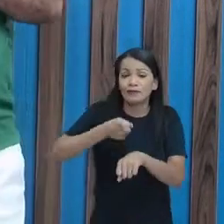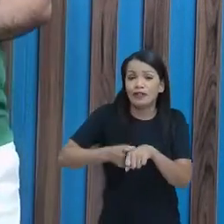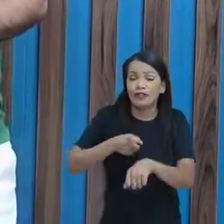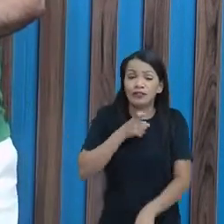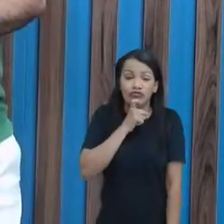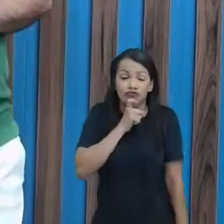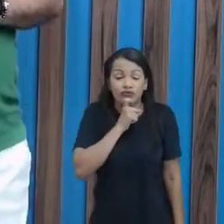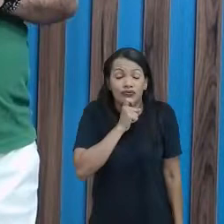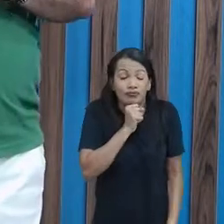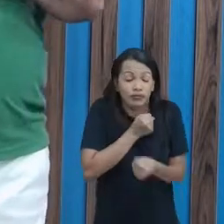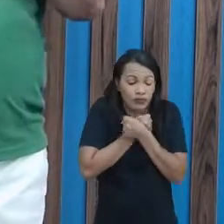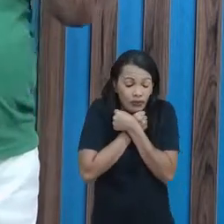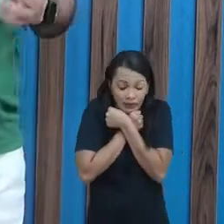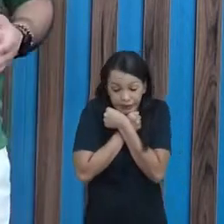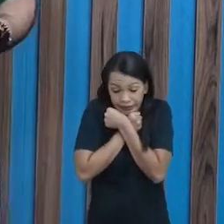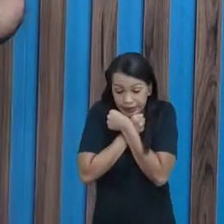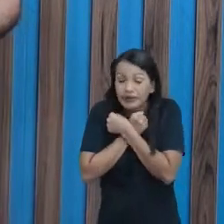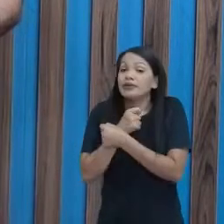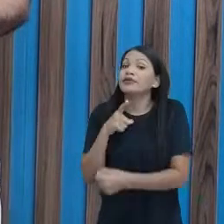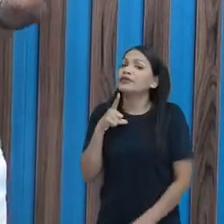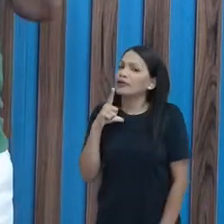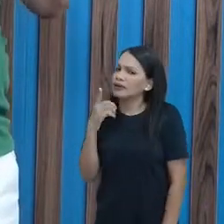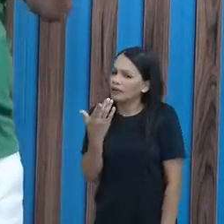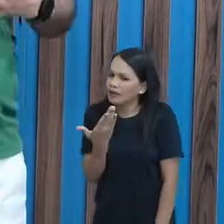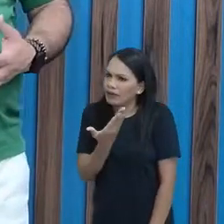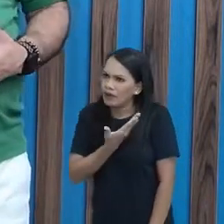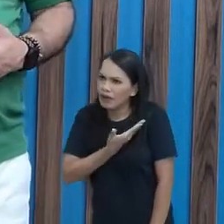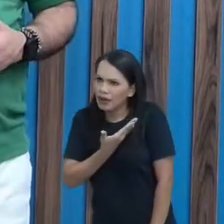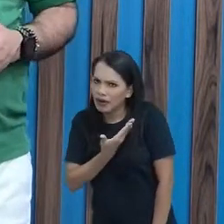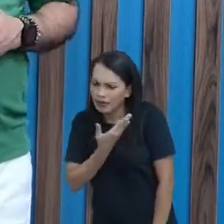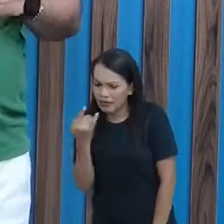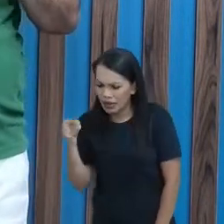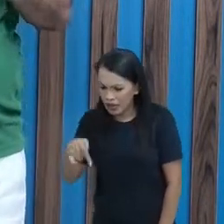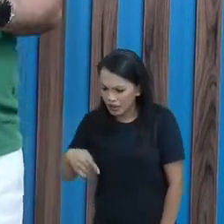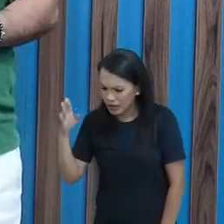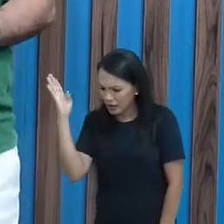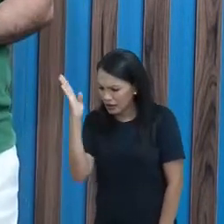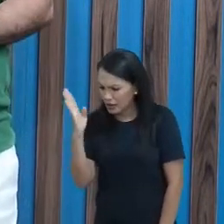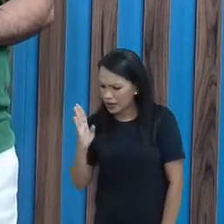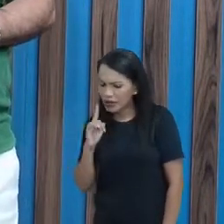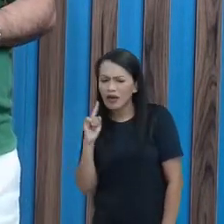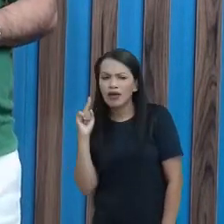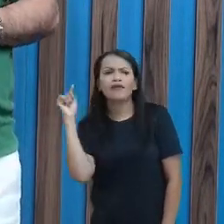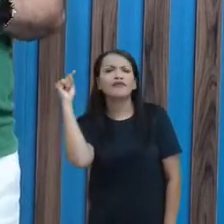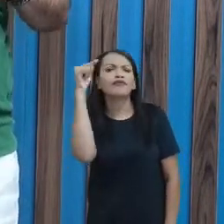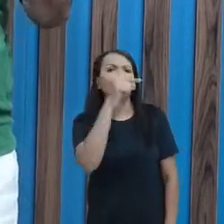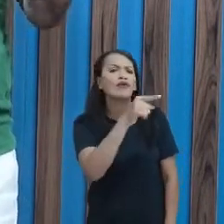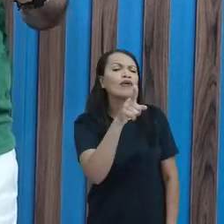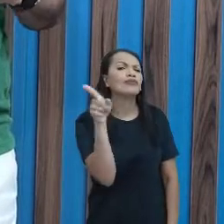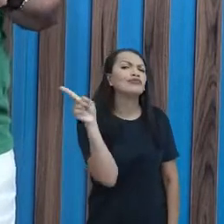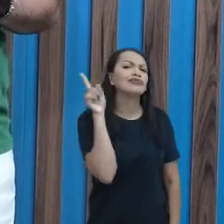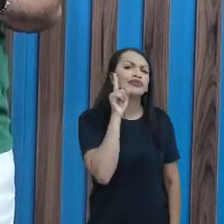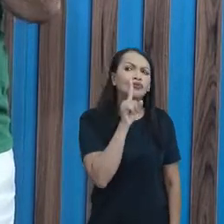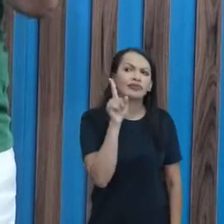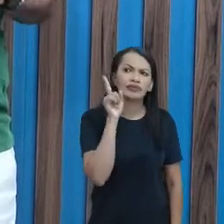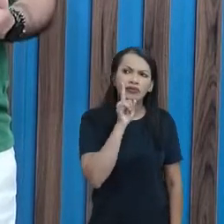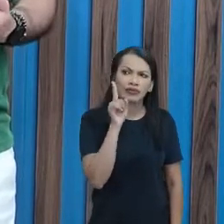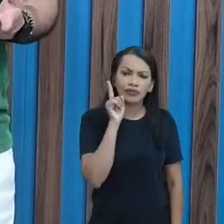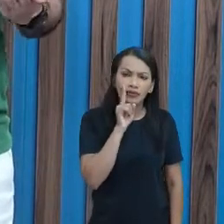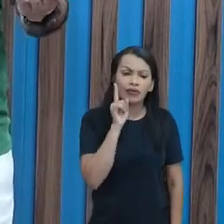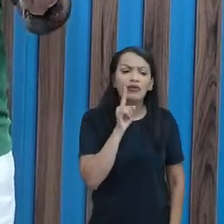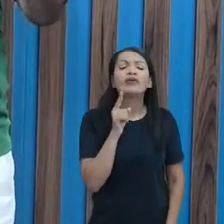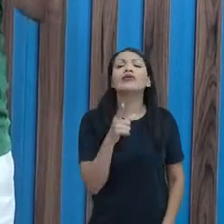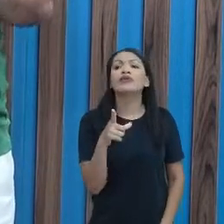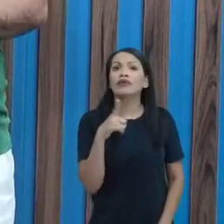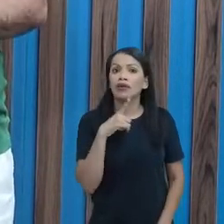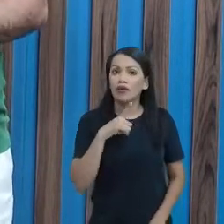um colega, um amigo meu que saiu daqui do Brasil, foi morar lá nos Estados Unidos e ele foi morar em um local